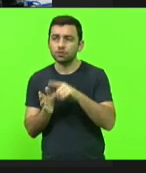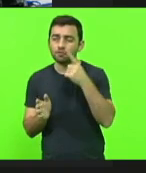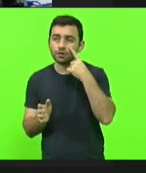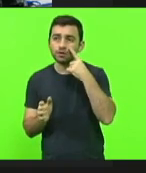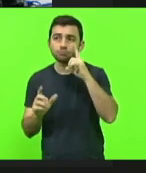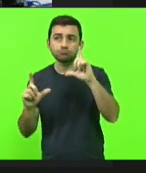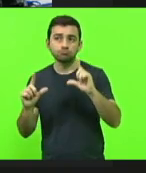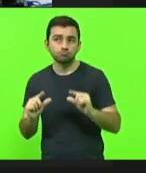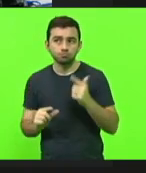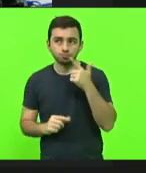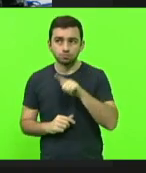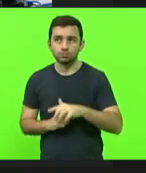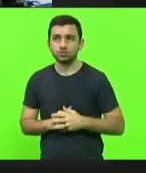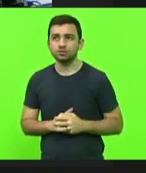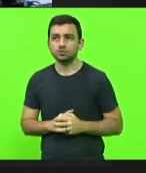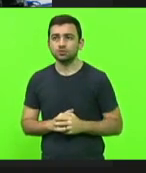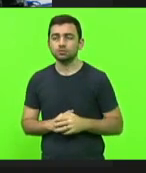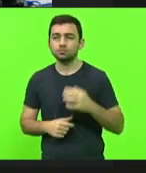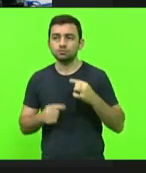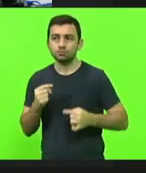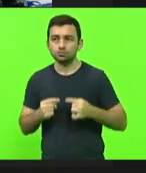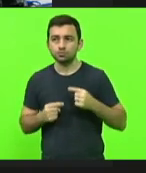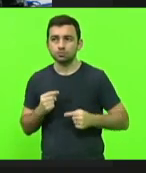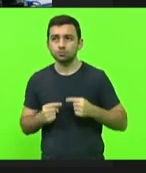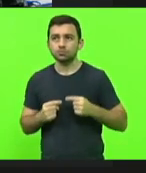diminuição. Em discussão?